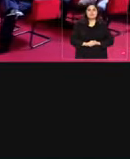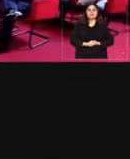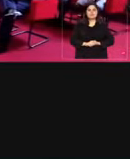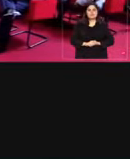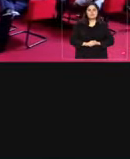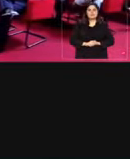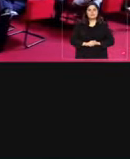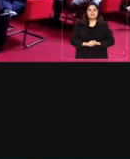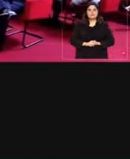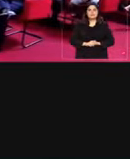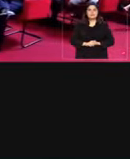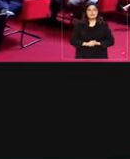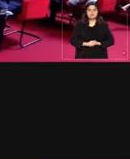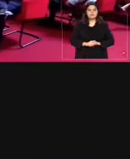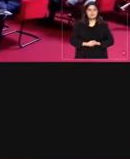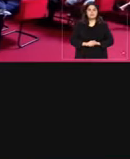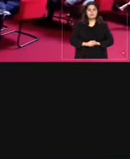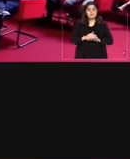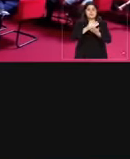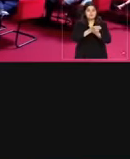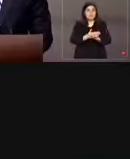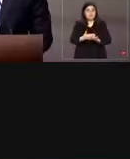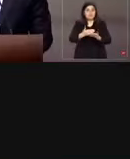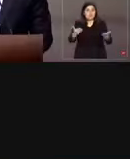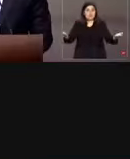eleito em 2022